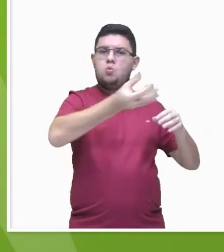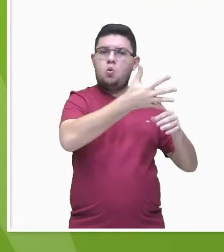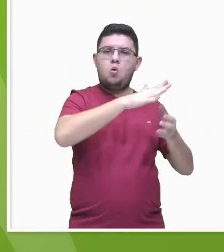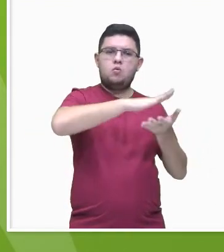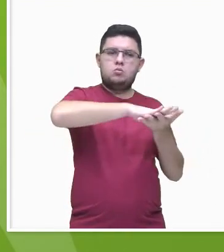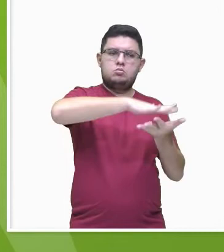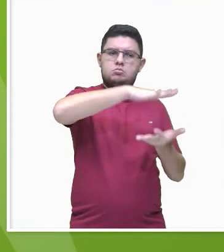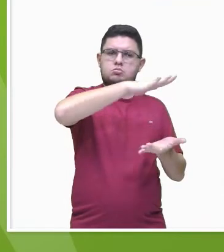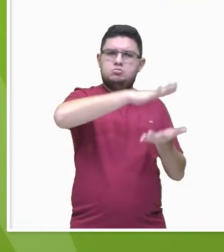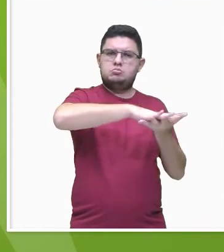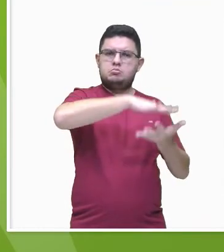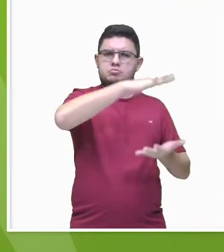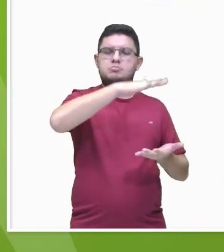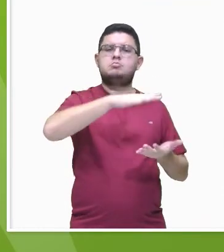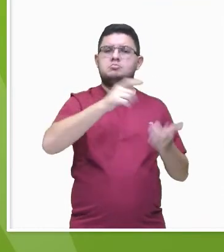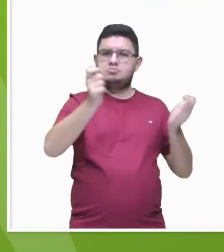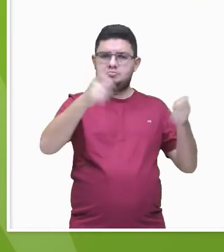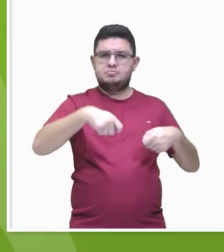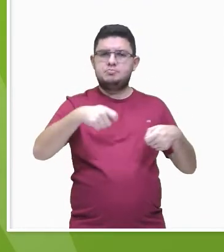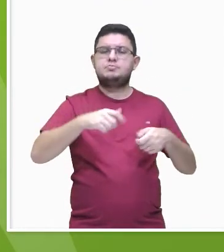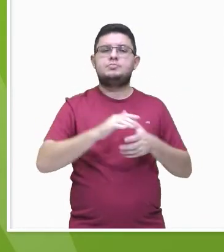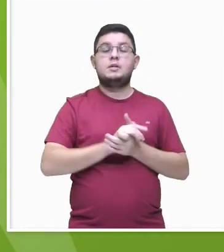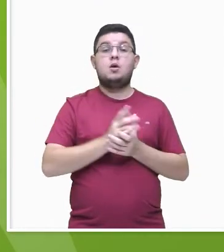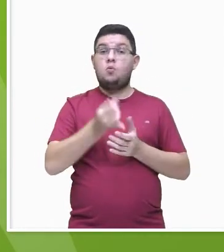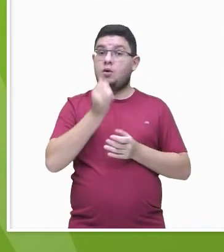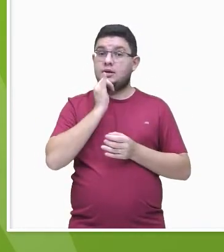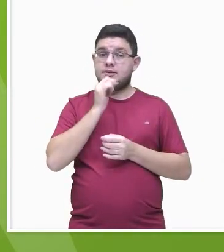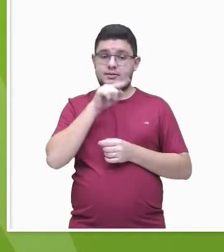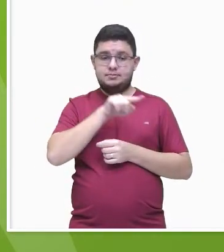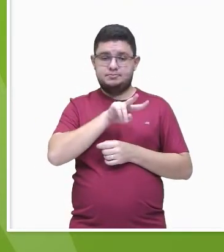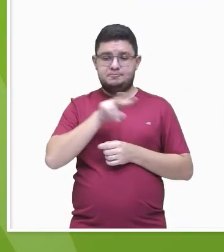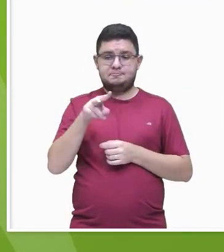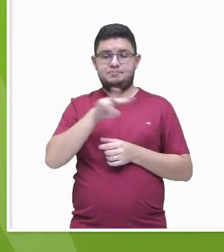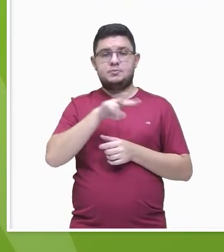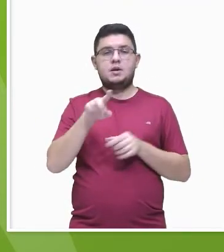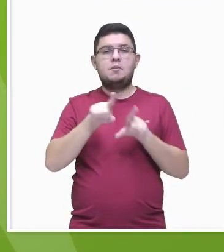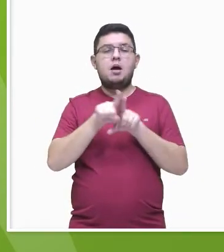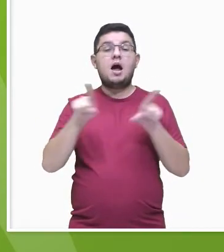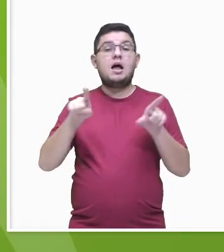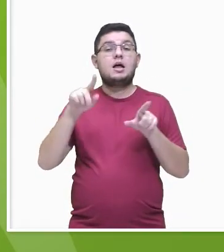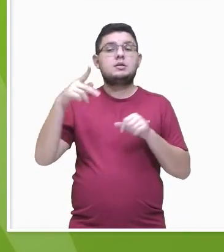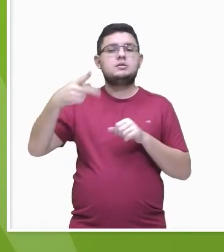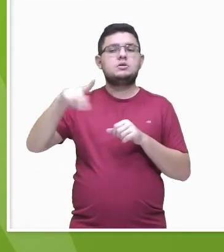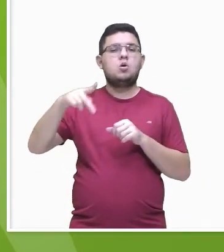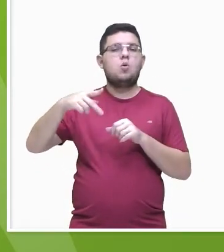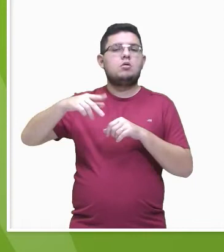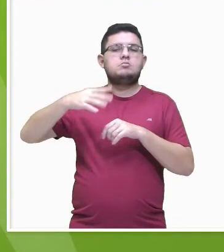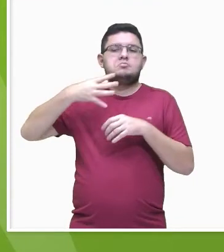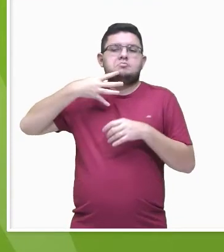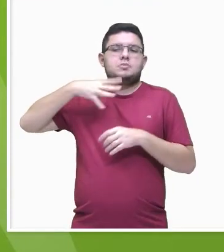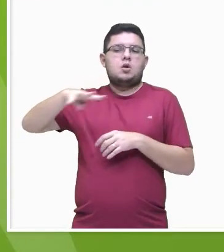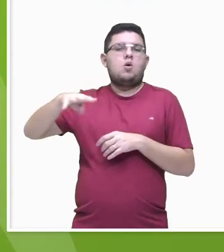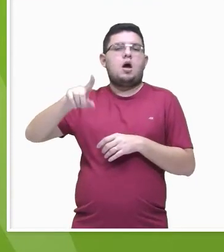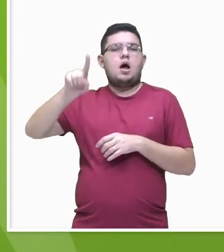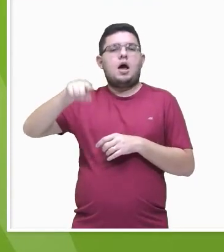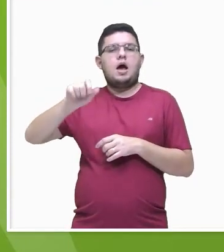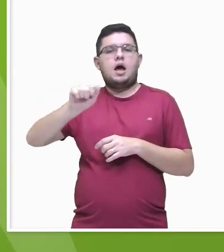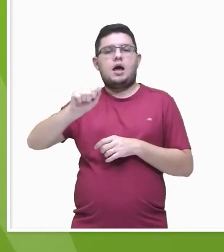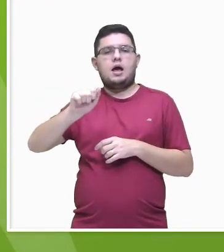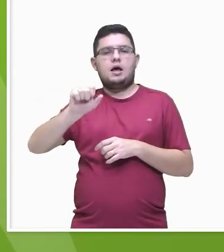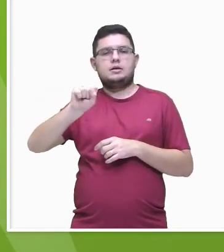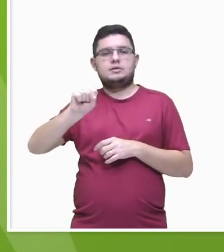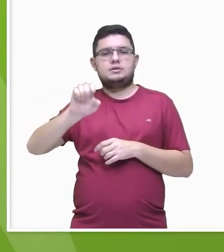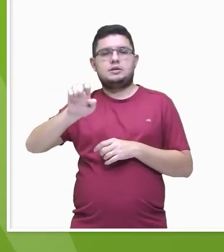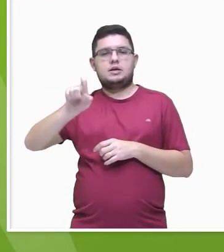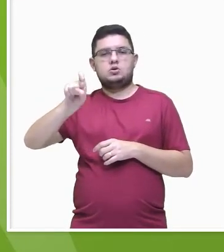gente está tendo aí um exemplo de reprodução, só que é uma reprodução assexuada. Por quê? Porque não tem a participação